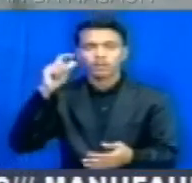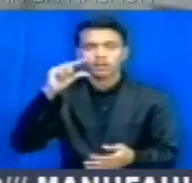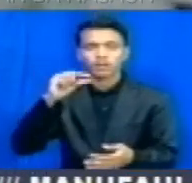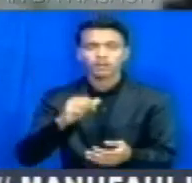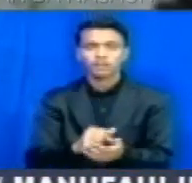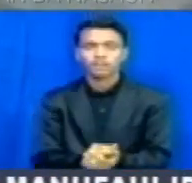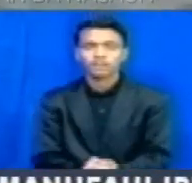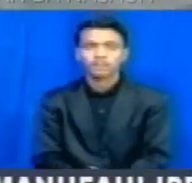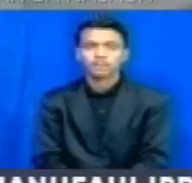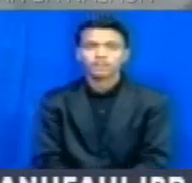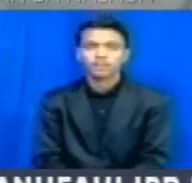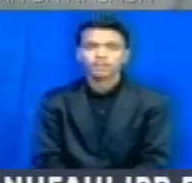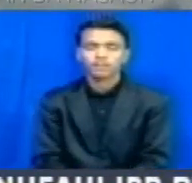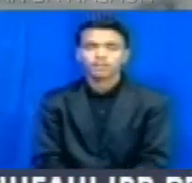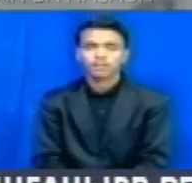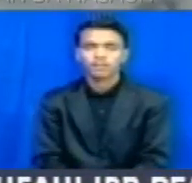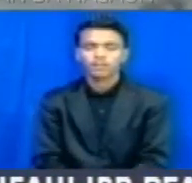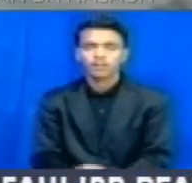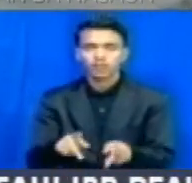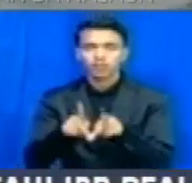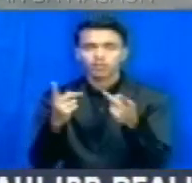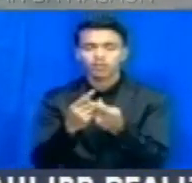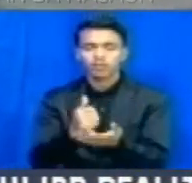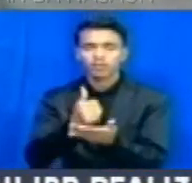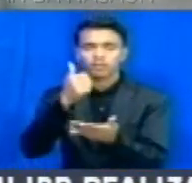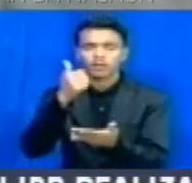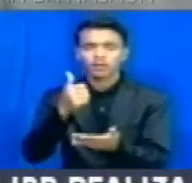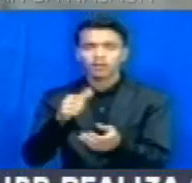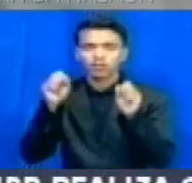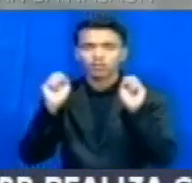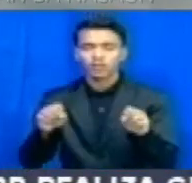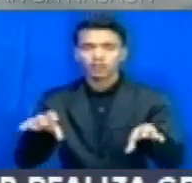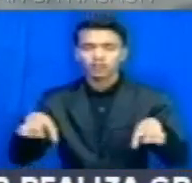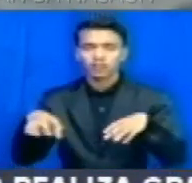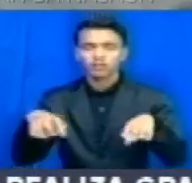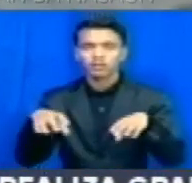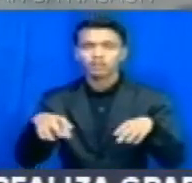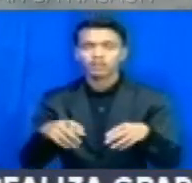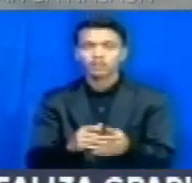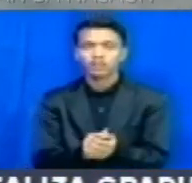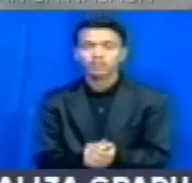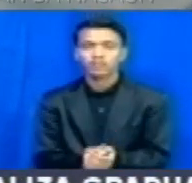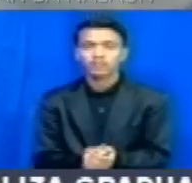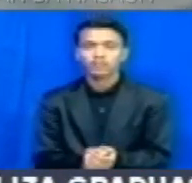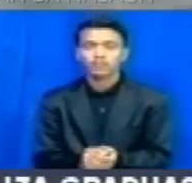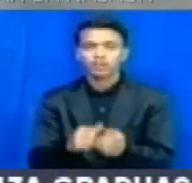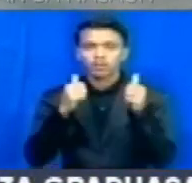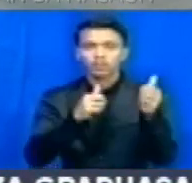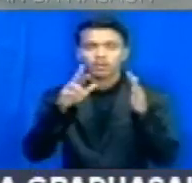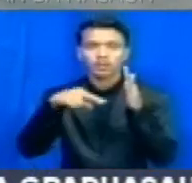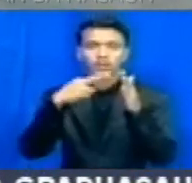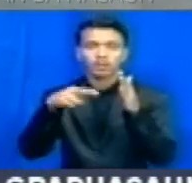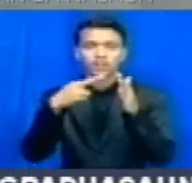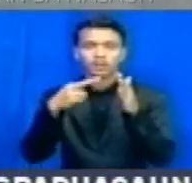ne ba. Lecam supaya companhia mananai senhor Domingos Flávio atu bela executa e halo projeto net tu iguni regulamentos tu iguni